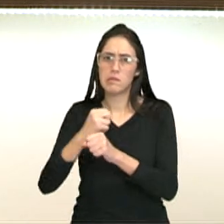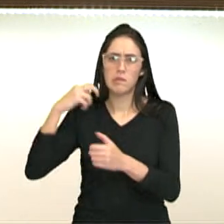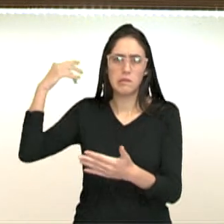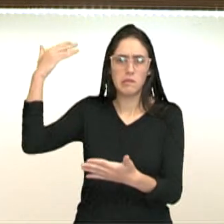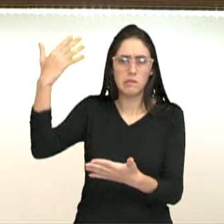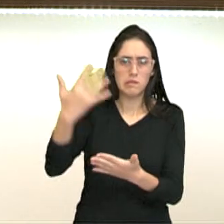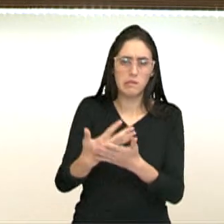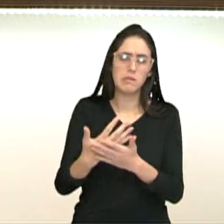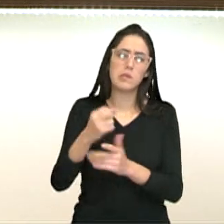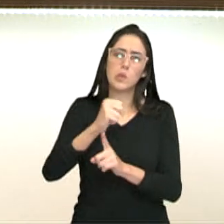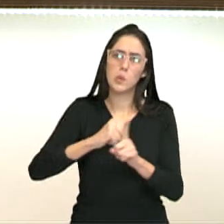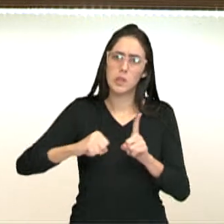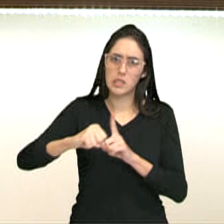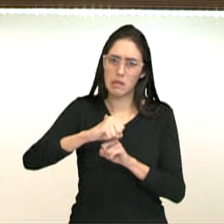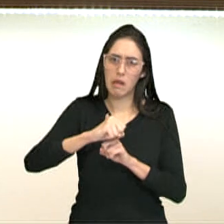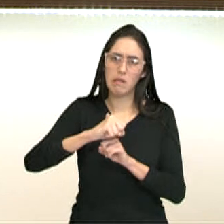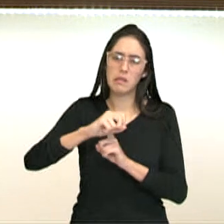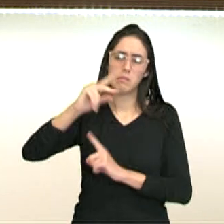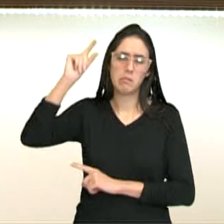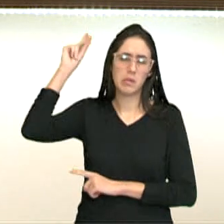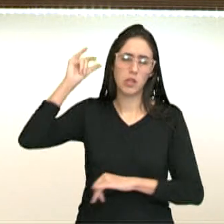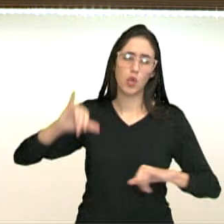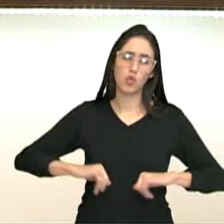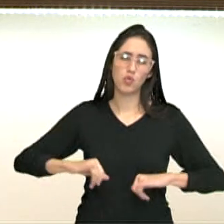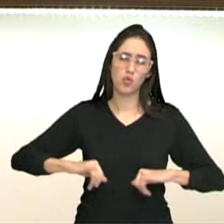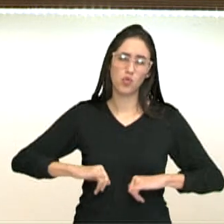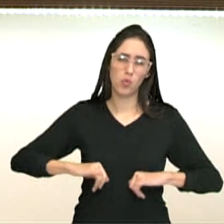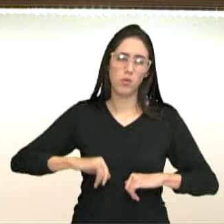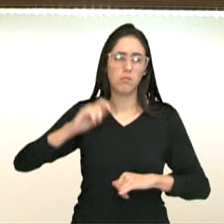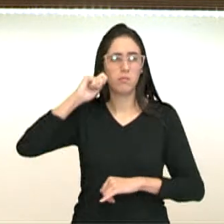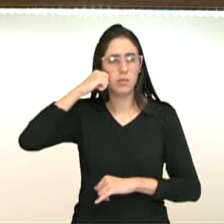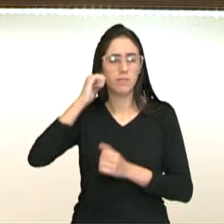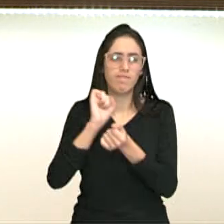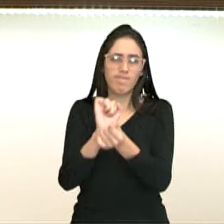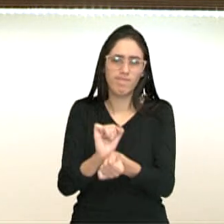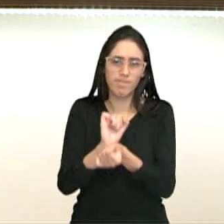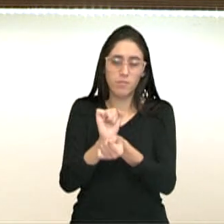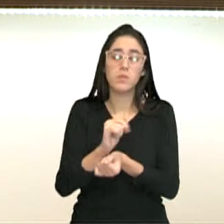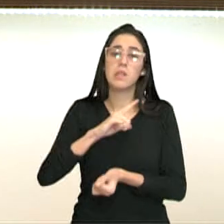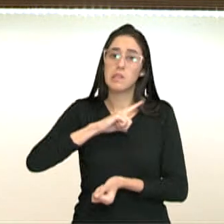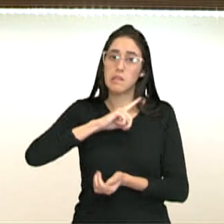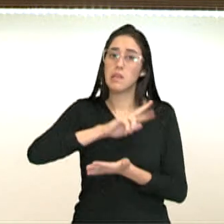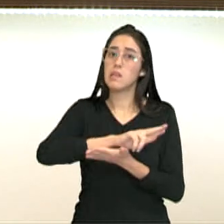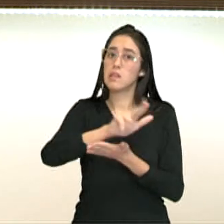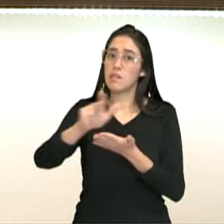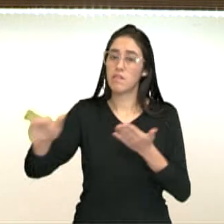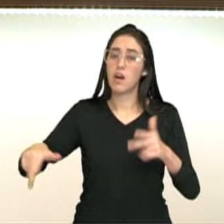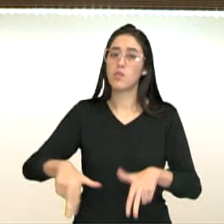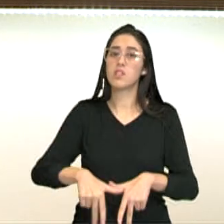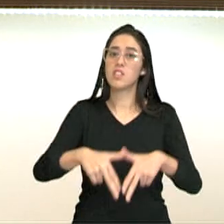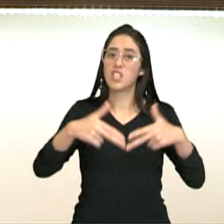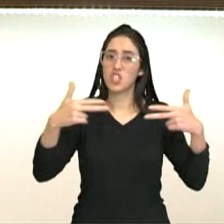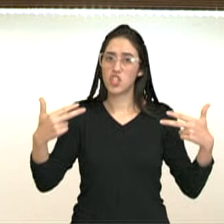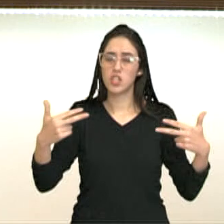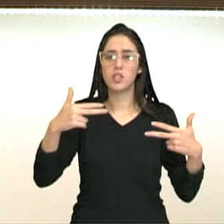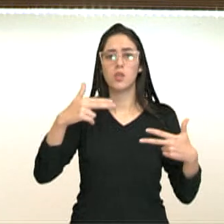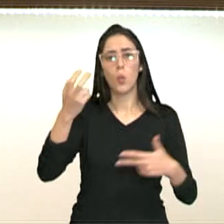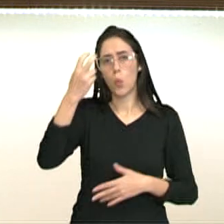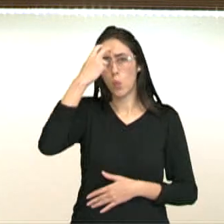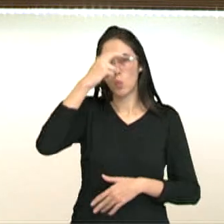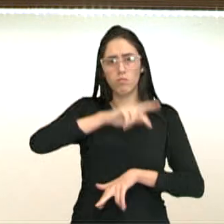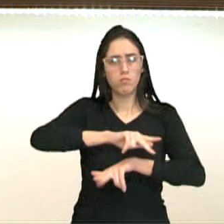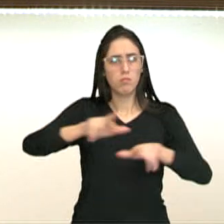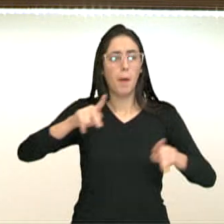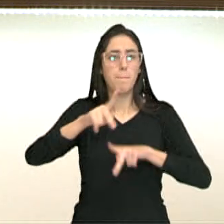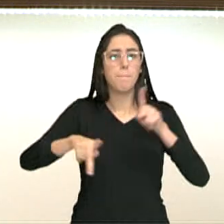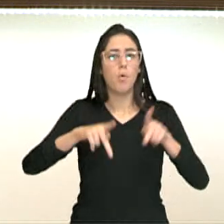sociedade escravocrata e vieram diversas etnias também, muito distintas entre si, culturas diferentes de povos